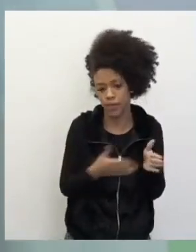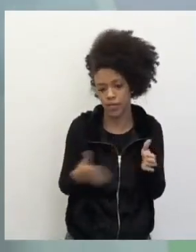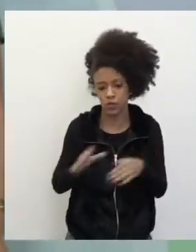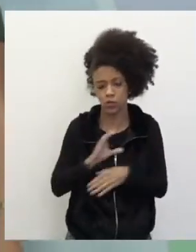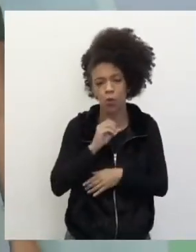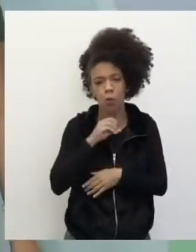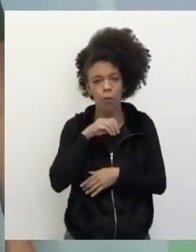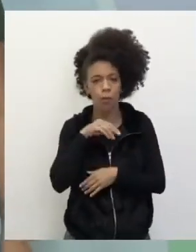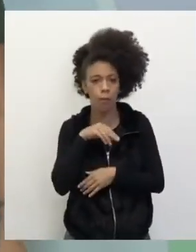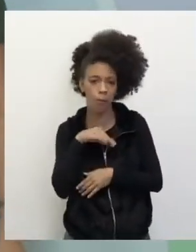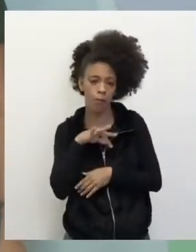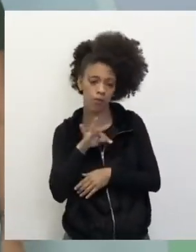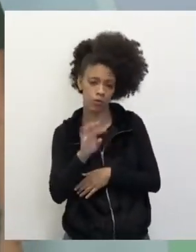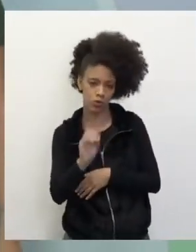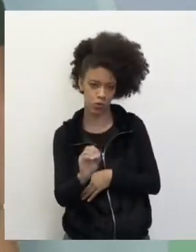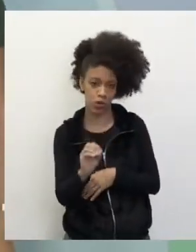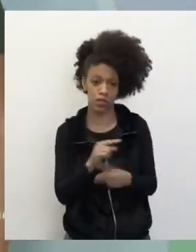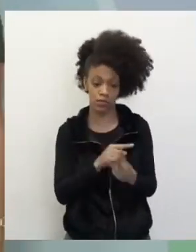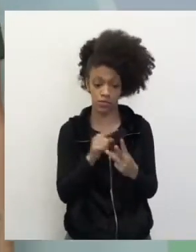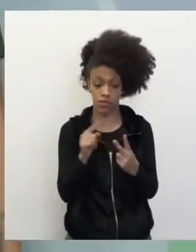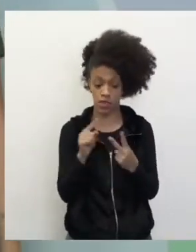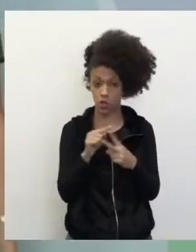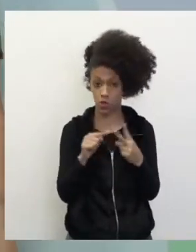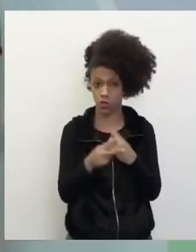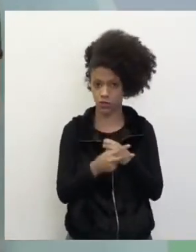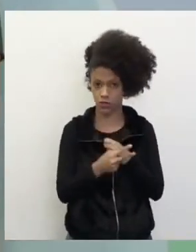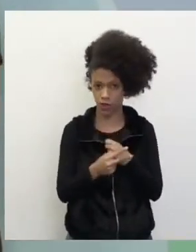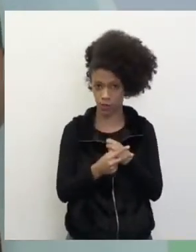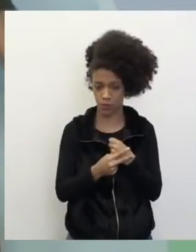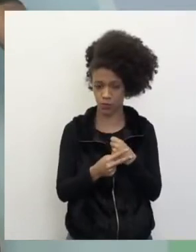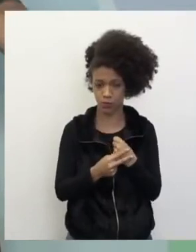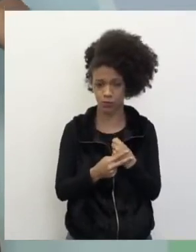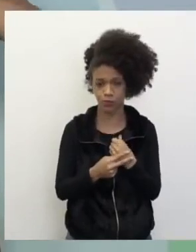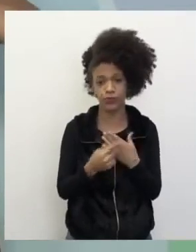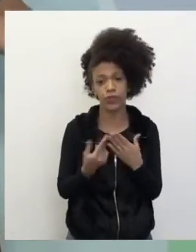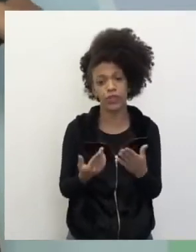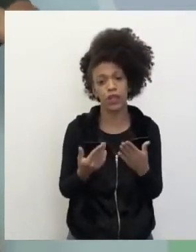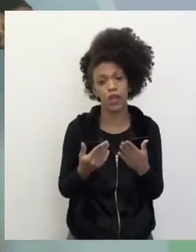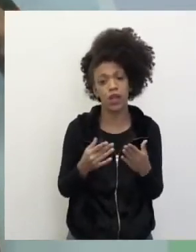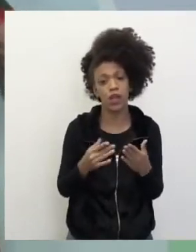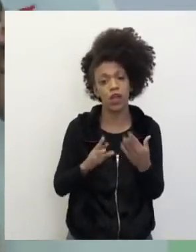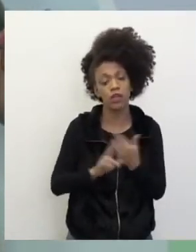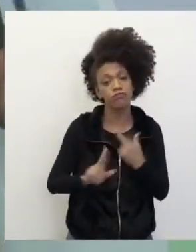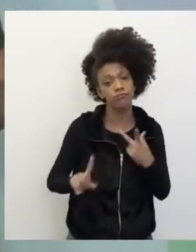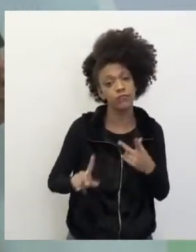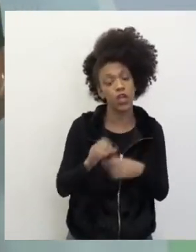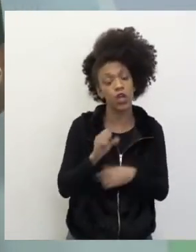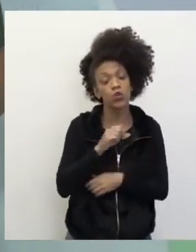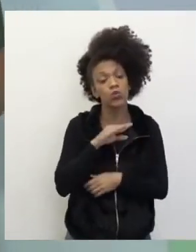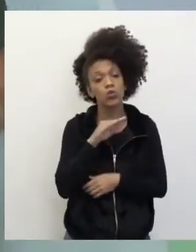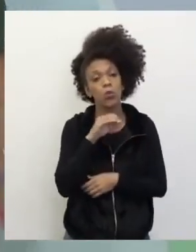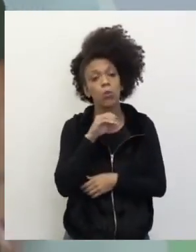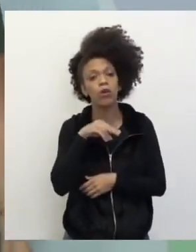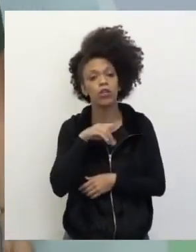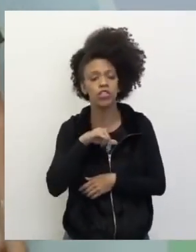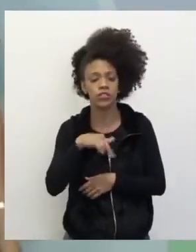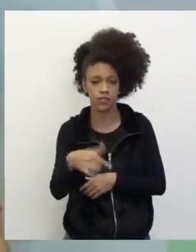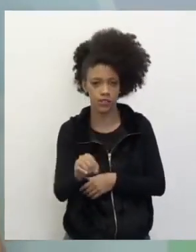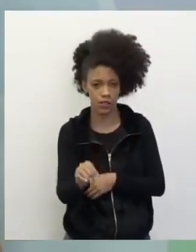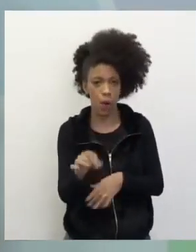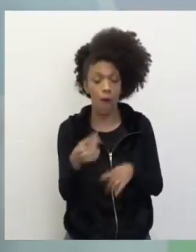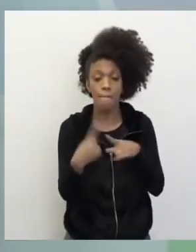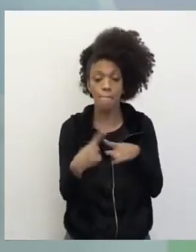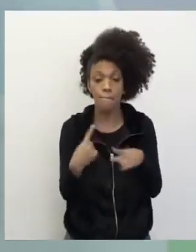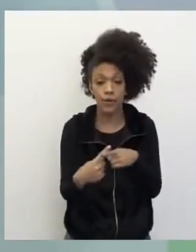verbos, e eu digo que esses períodos compostos são de subordinação. Por quê? Porque eu tenho